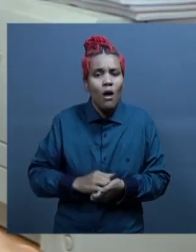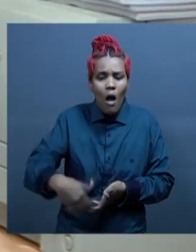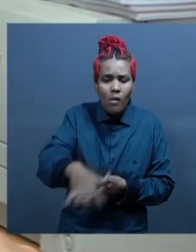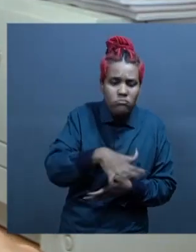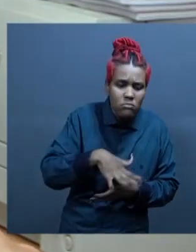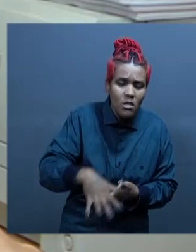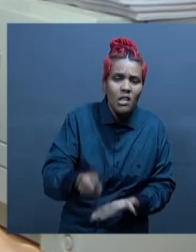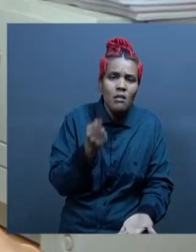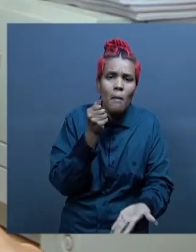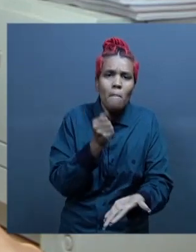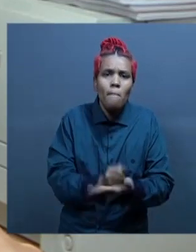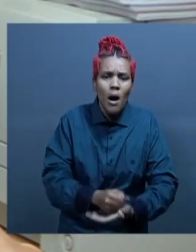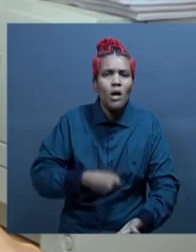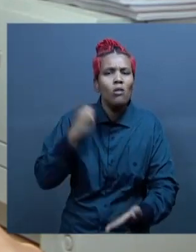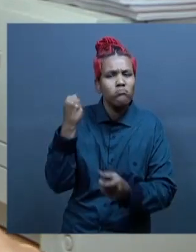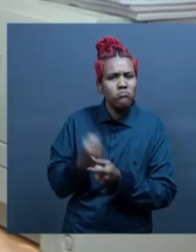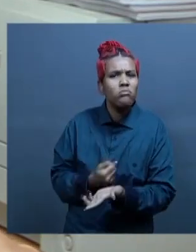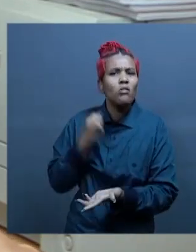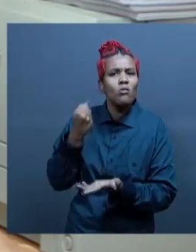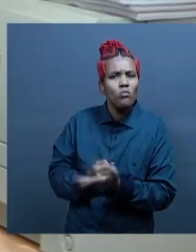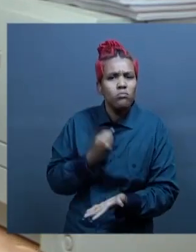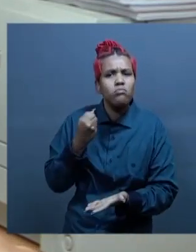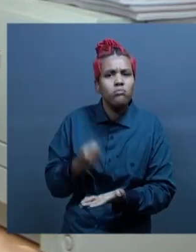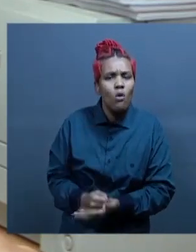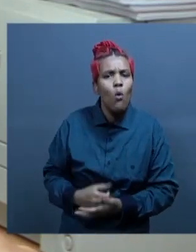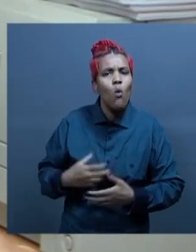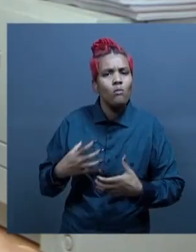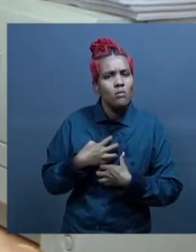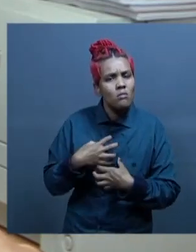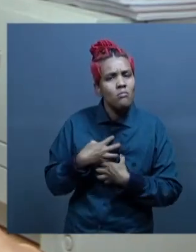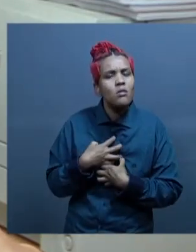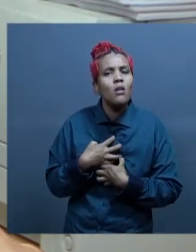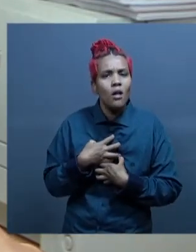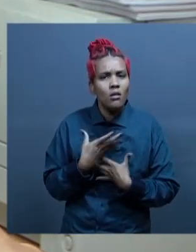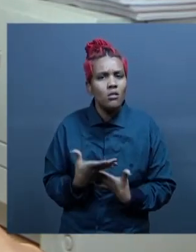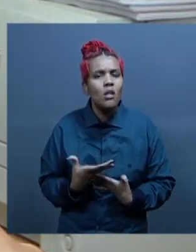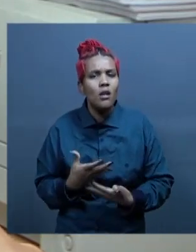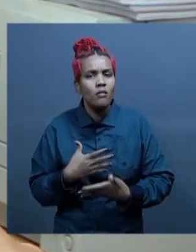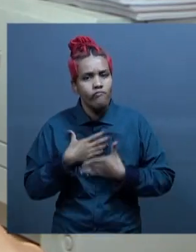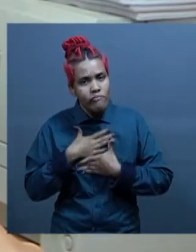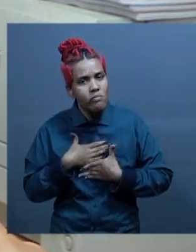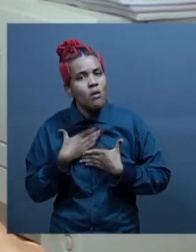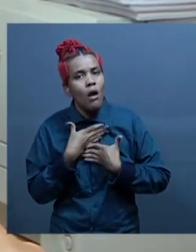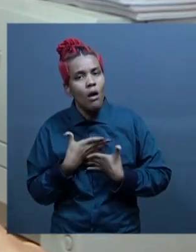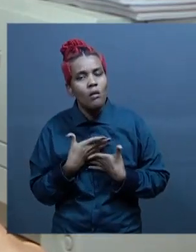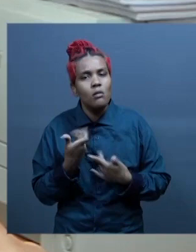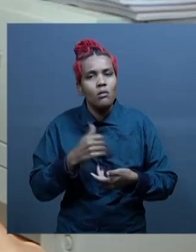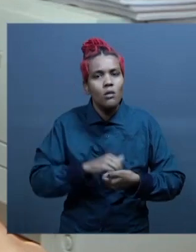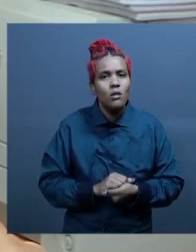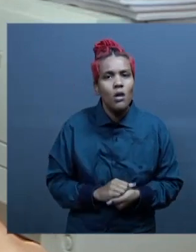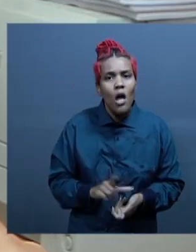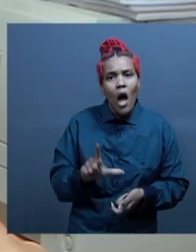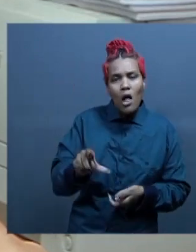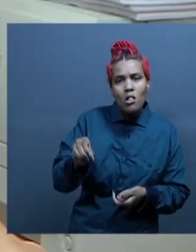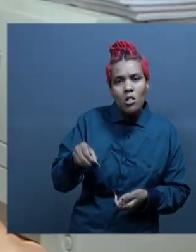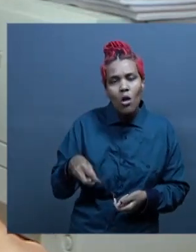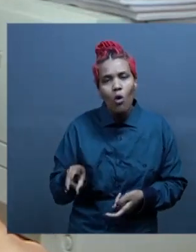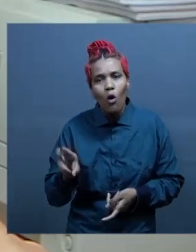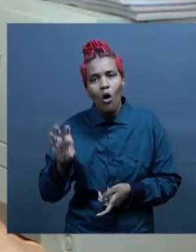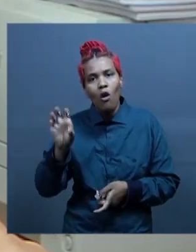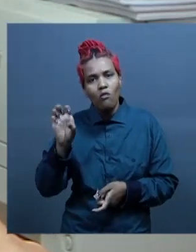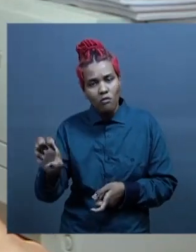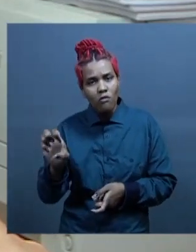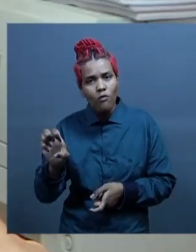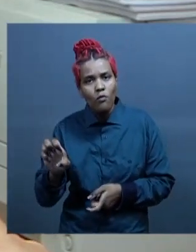engajados marcas queridas não é um recente publicação minha a uma chamada love mar que aquela marca